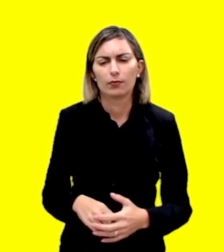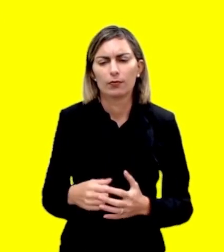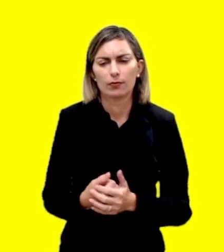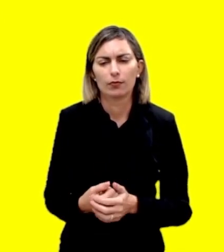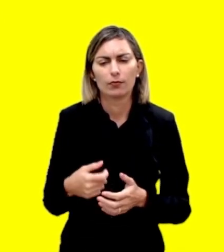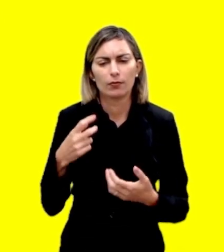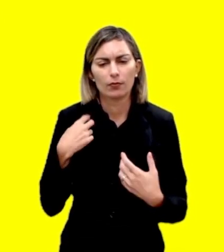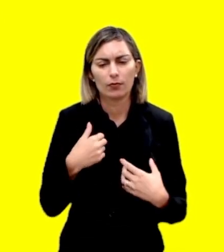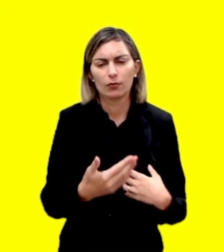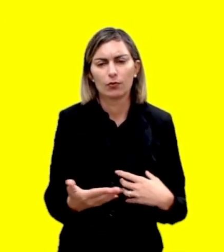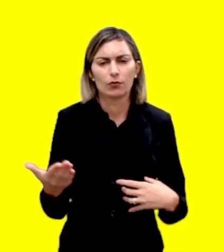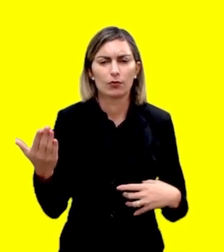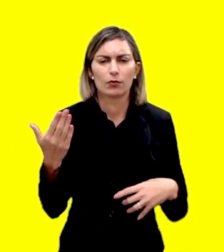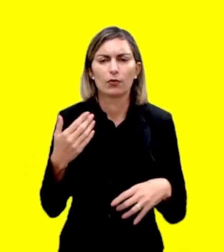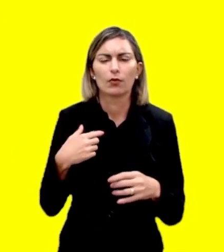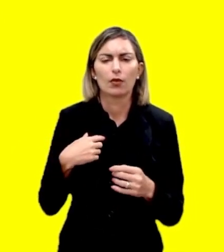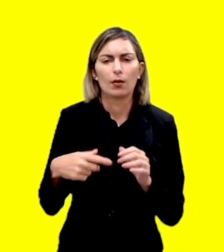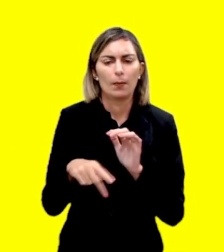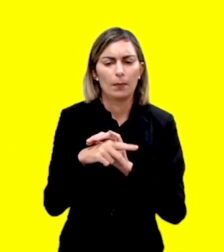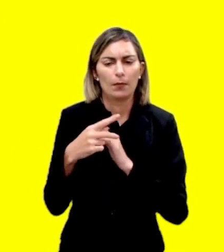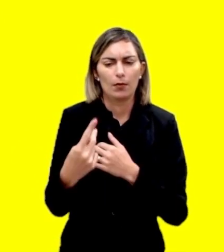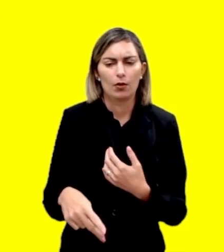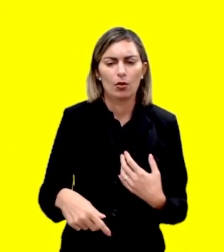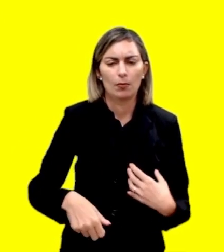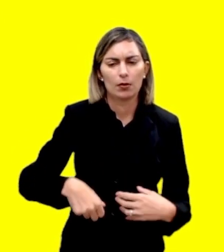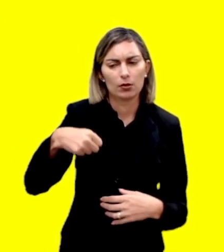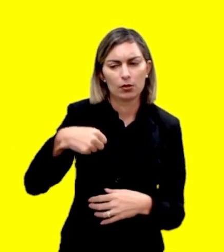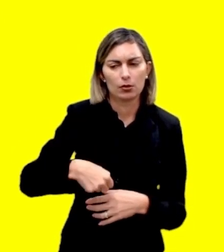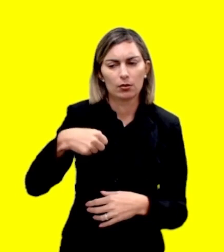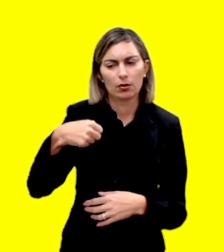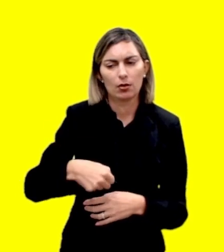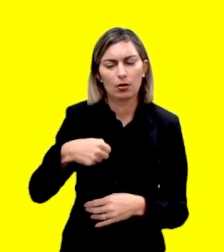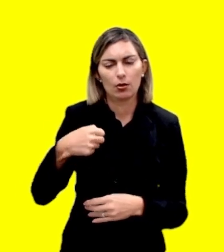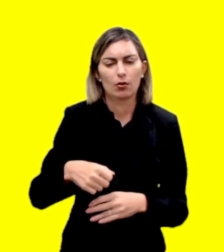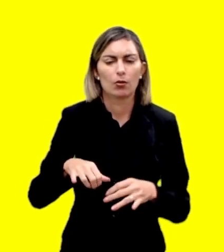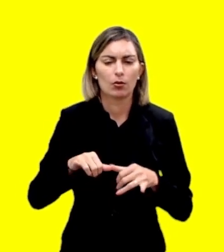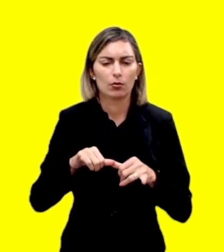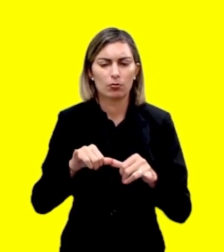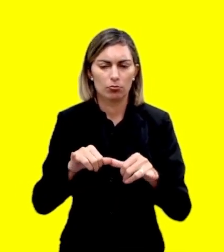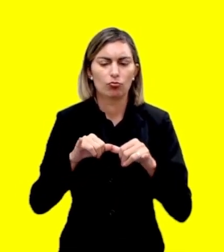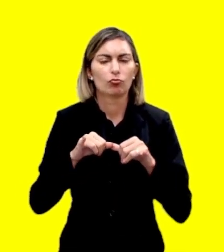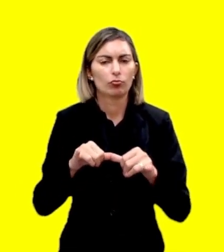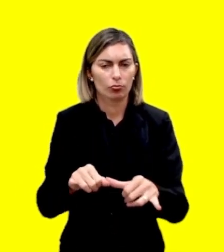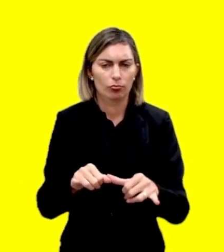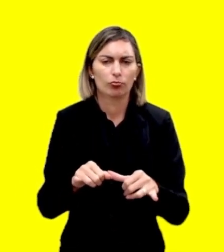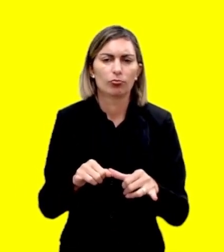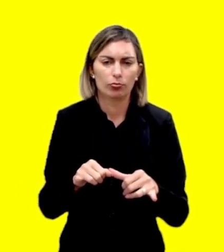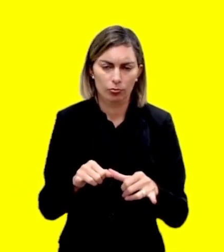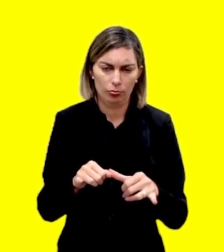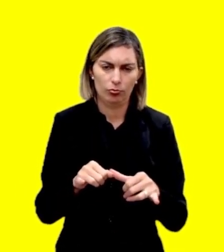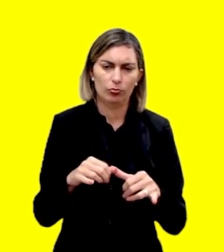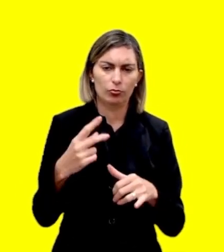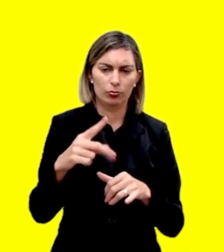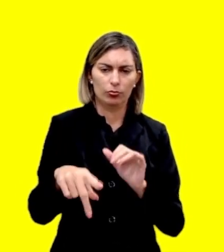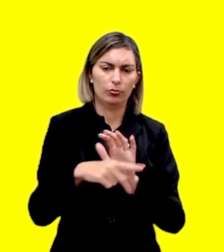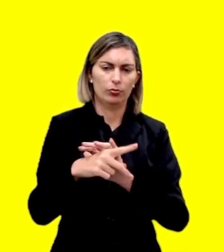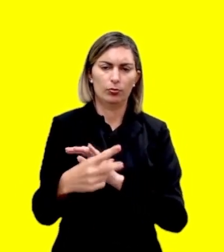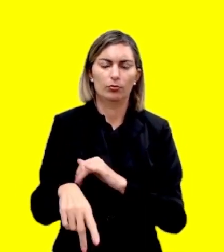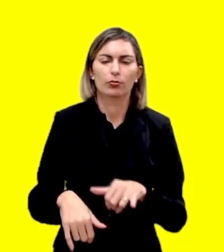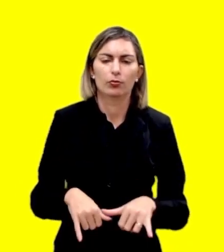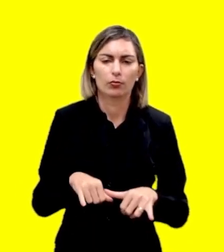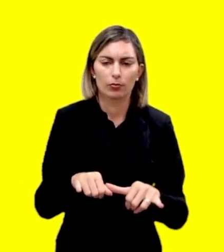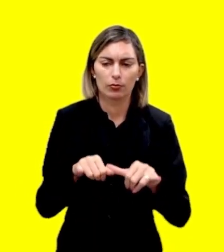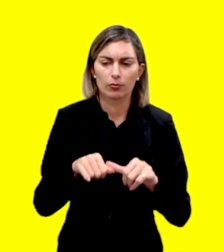Leve suas próprias sacolas ao mercado. Leve suas próprias sacolas